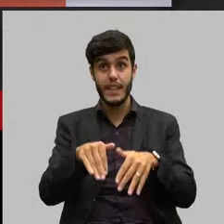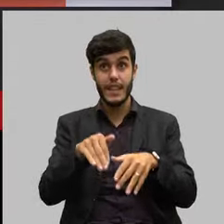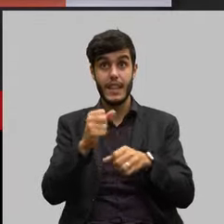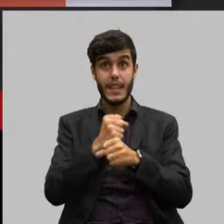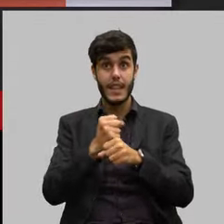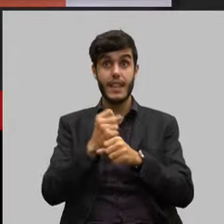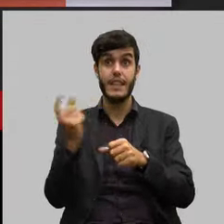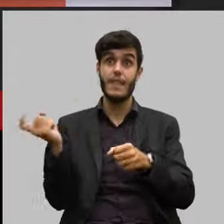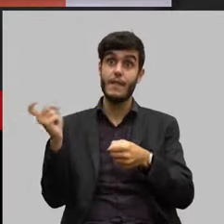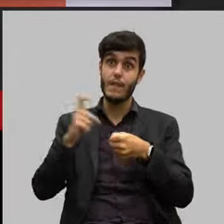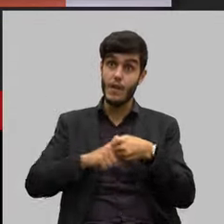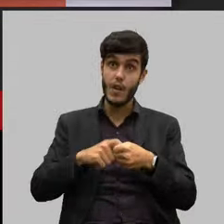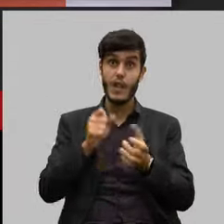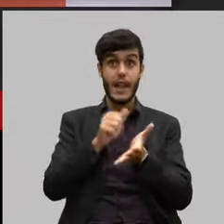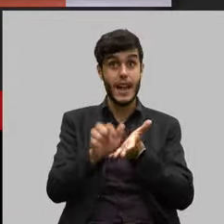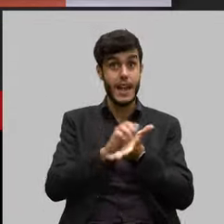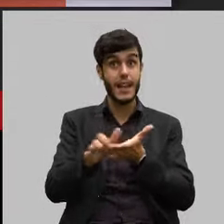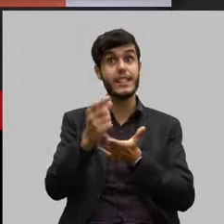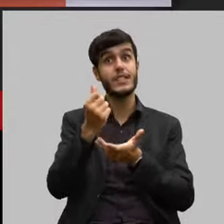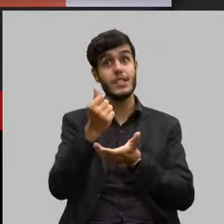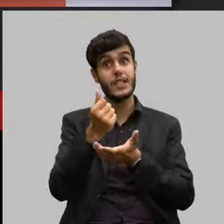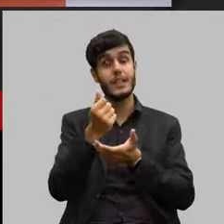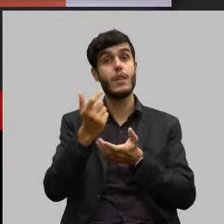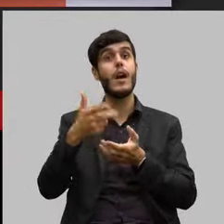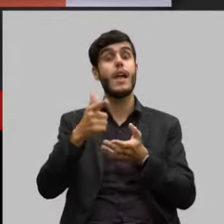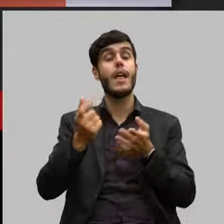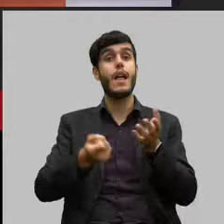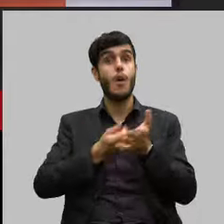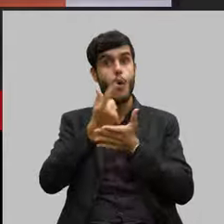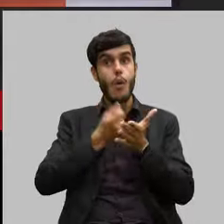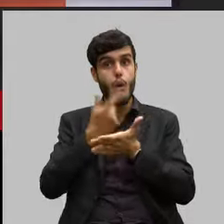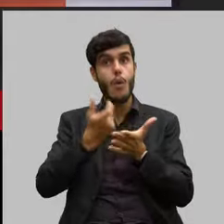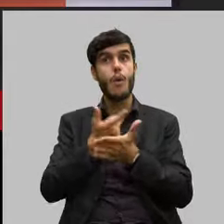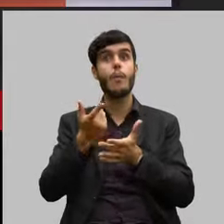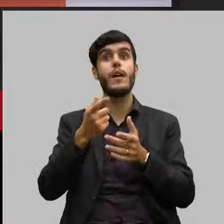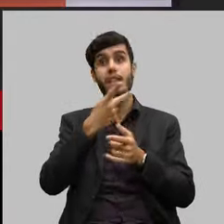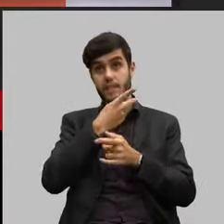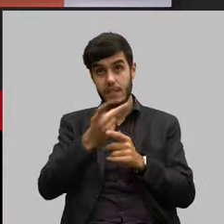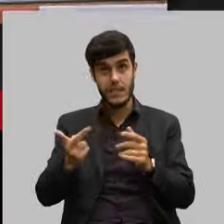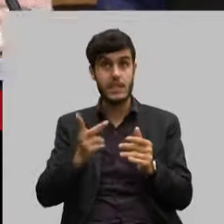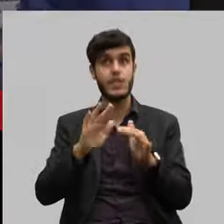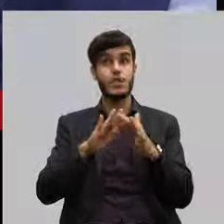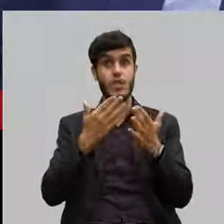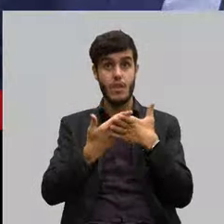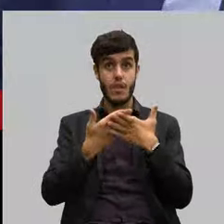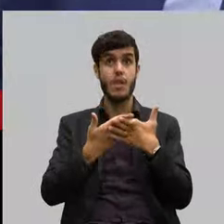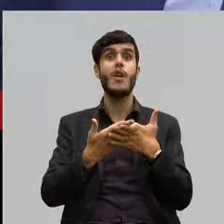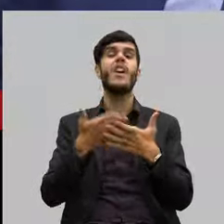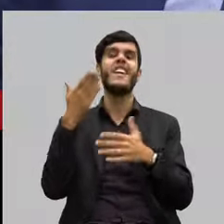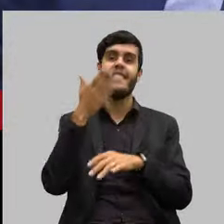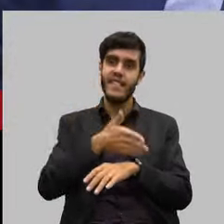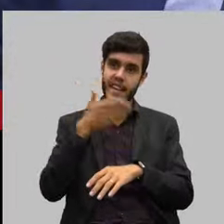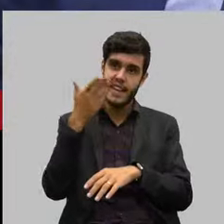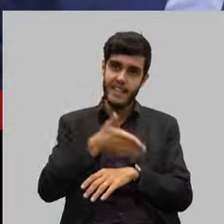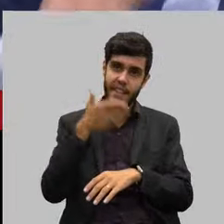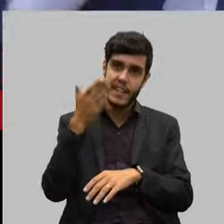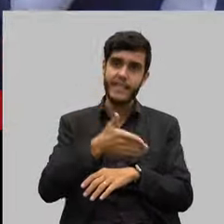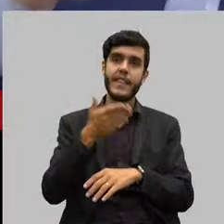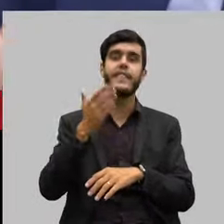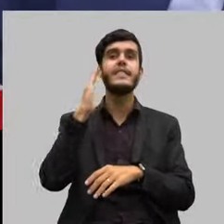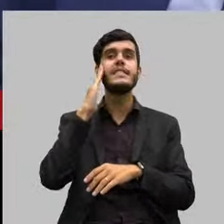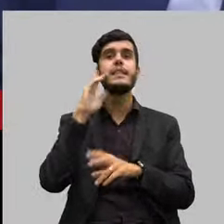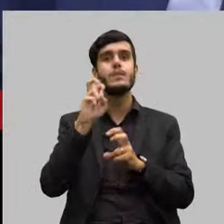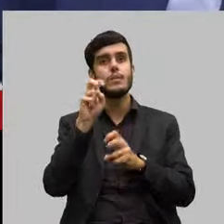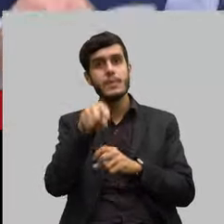corre para gastar o dinheiro quem visita a escola sabe disso quem visita a escola sistematicamente sabe disso então o problema dos